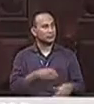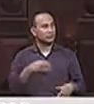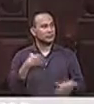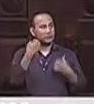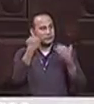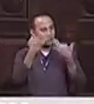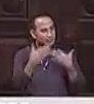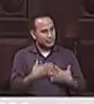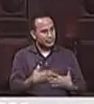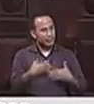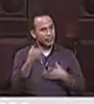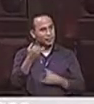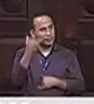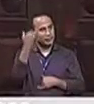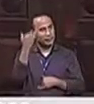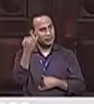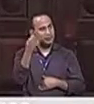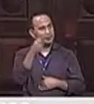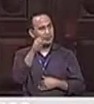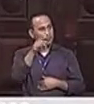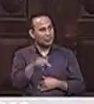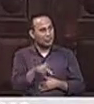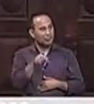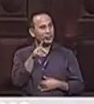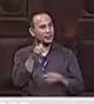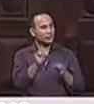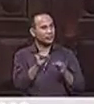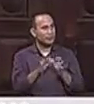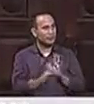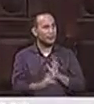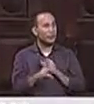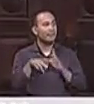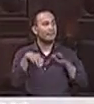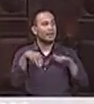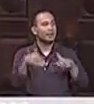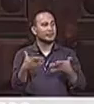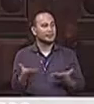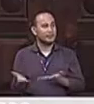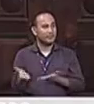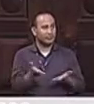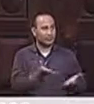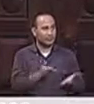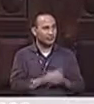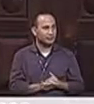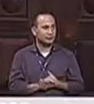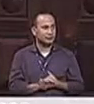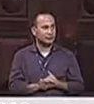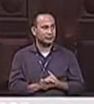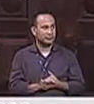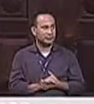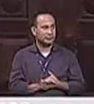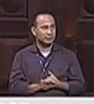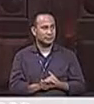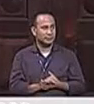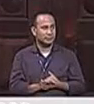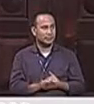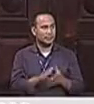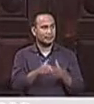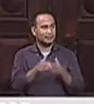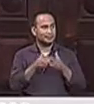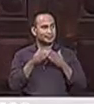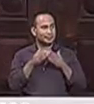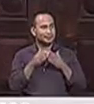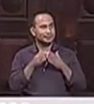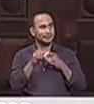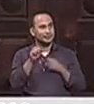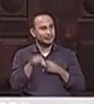justificando a importância de se aprovar esse projeto, mas quem vem para cá exatamente para solicitar